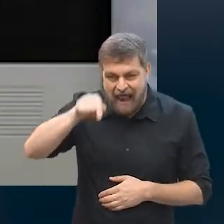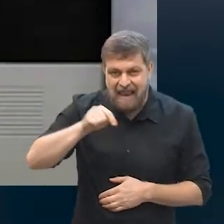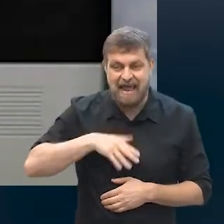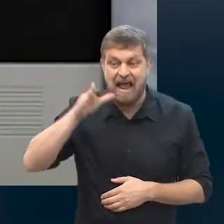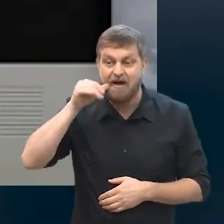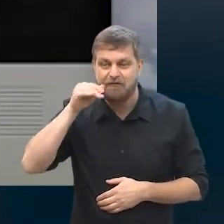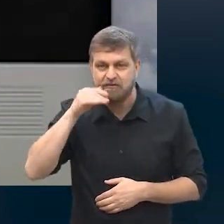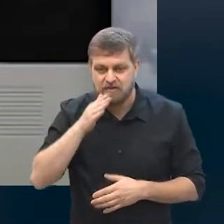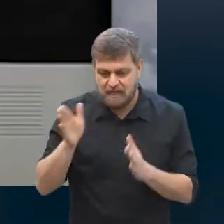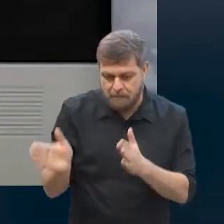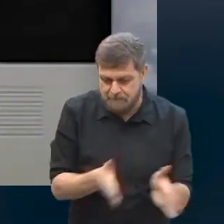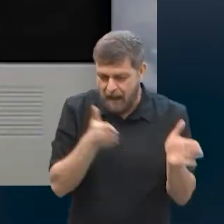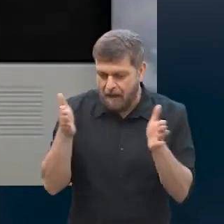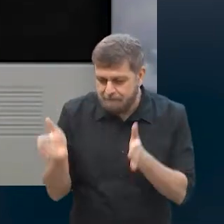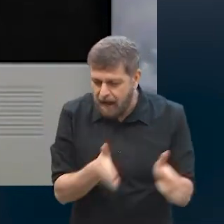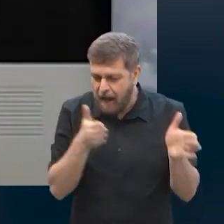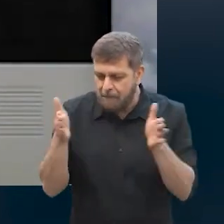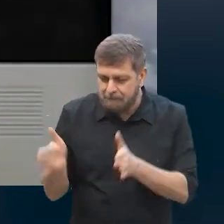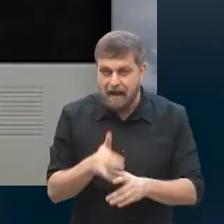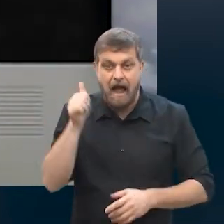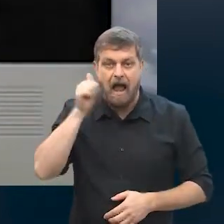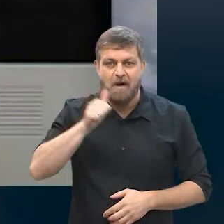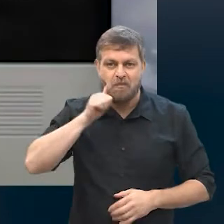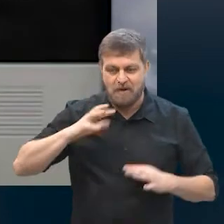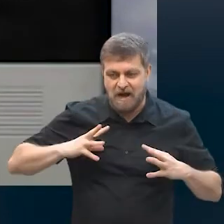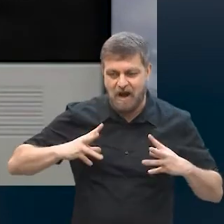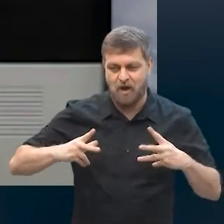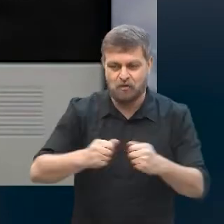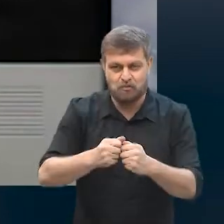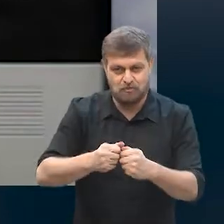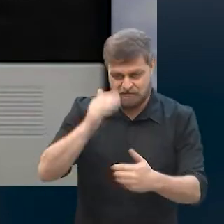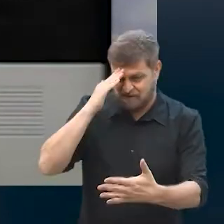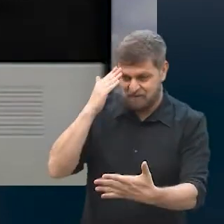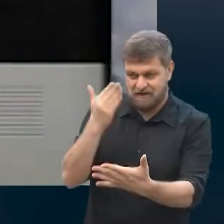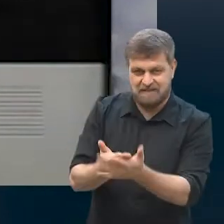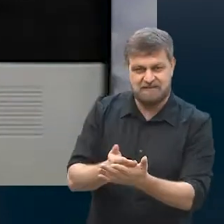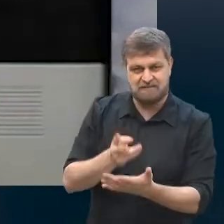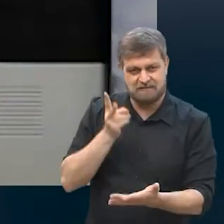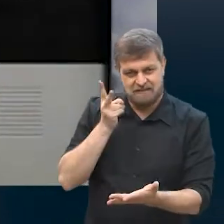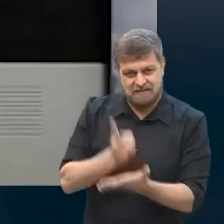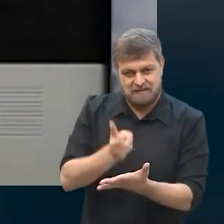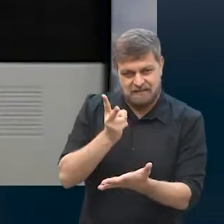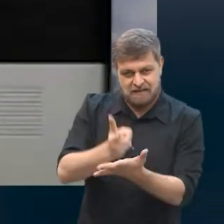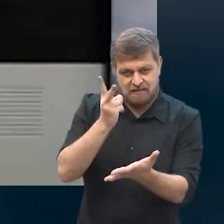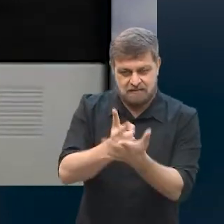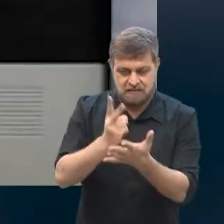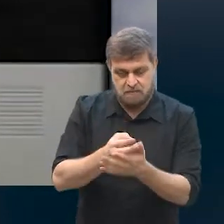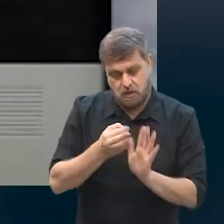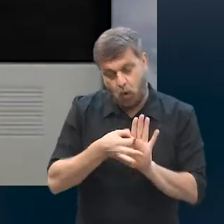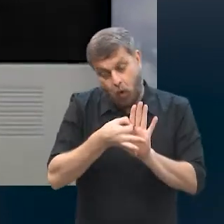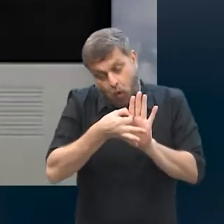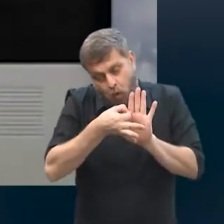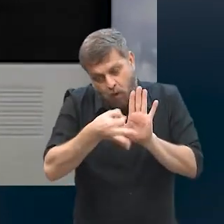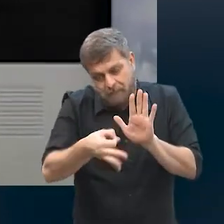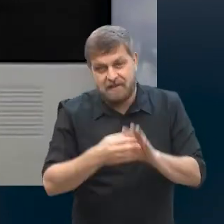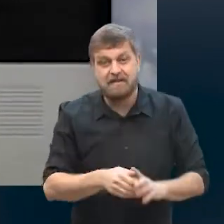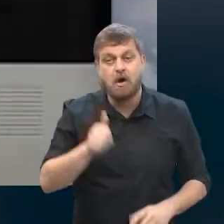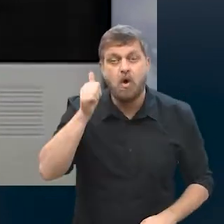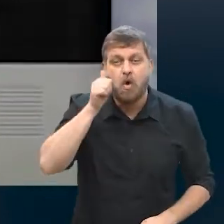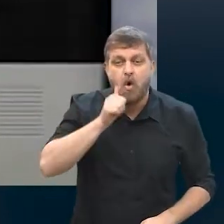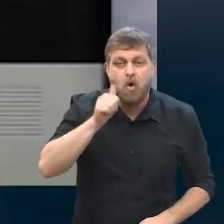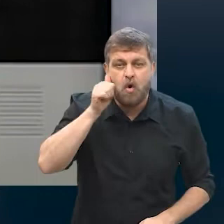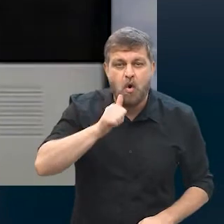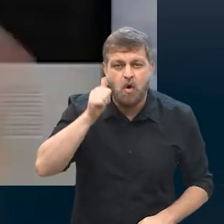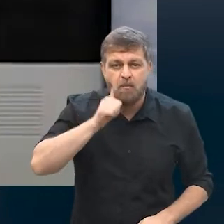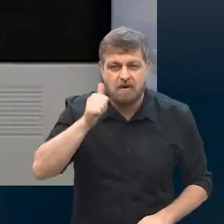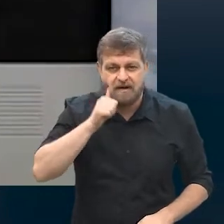tem mulher. Por quê? Porque eu acredito muito. Eu sempre achei que as mulheres, quando elas